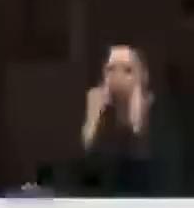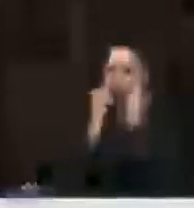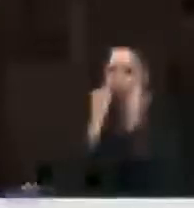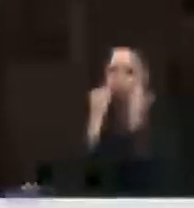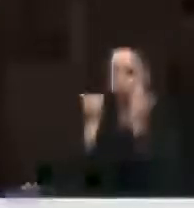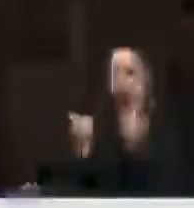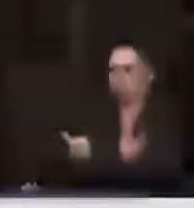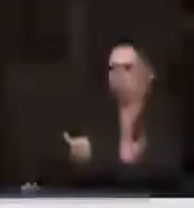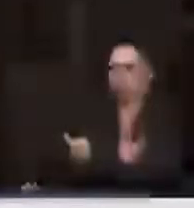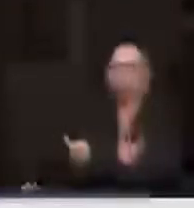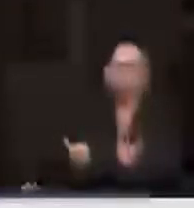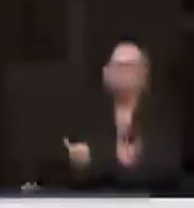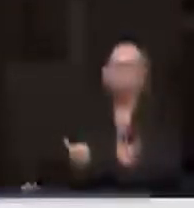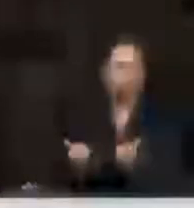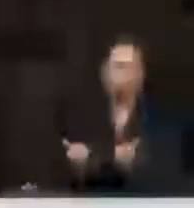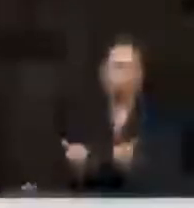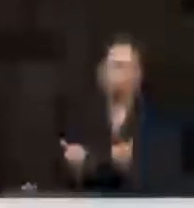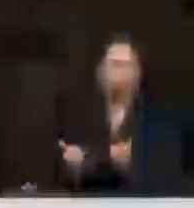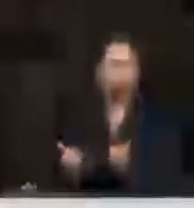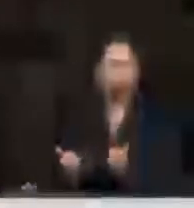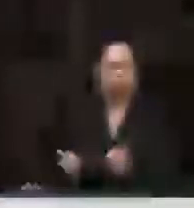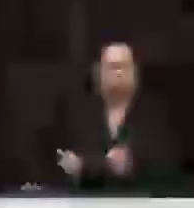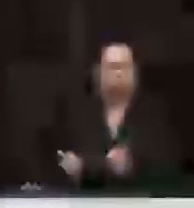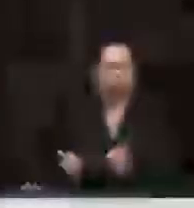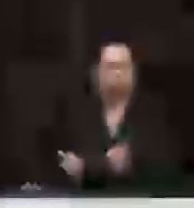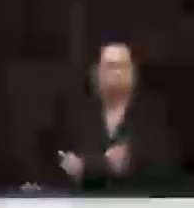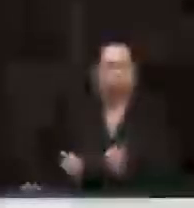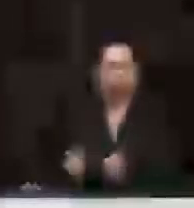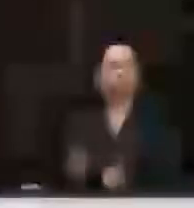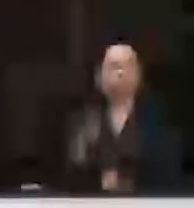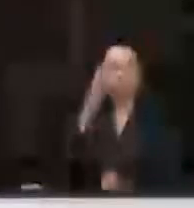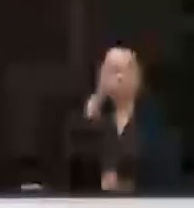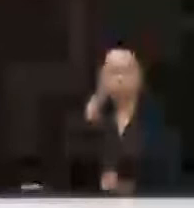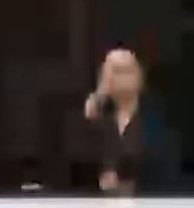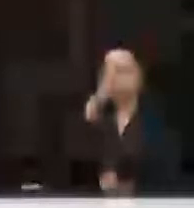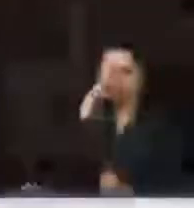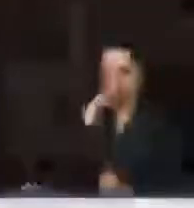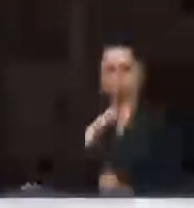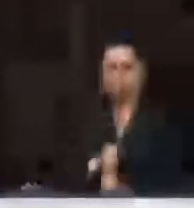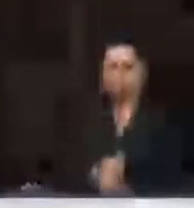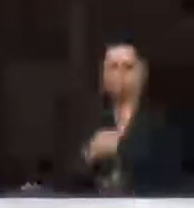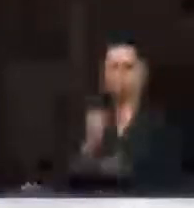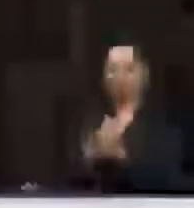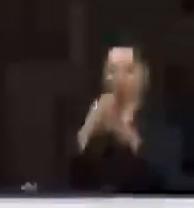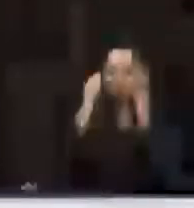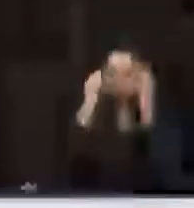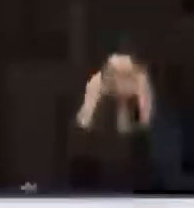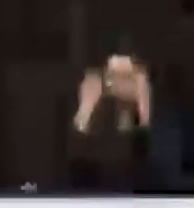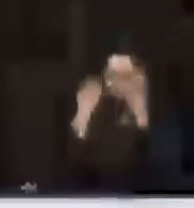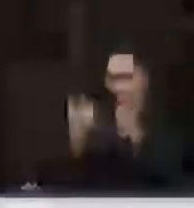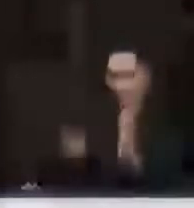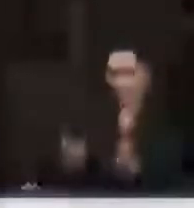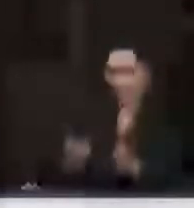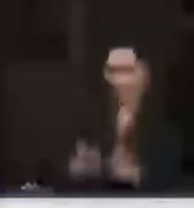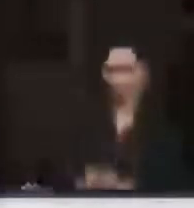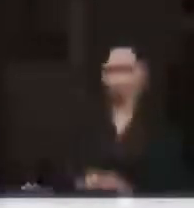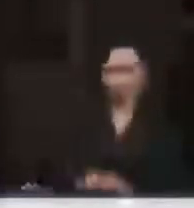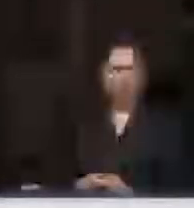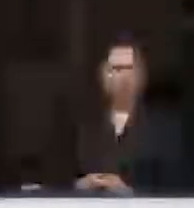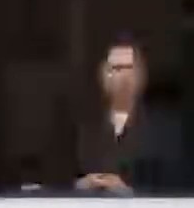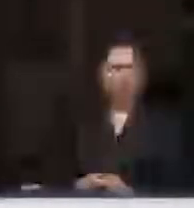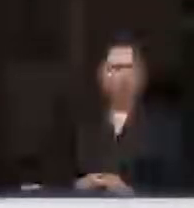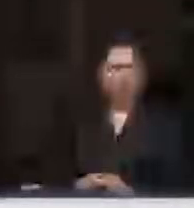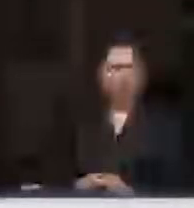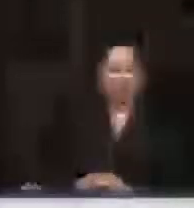discriminação, que incorpora a intolerância, vários tipos de violência, não são poucos os terreiros de